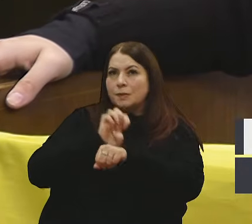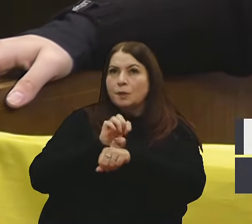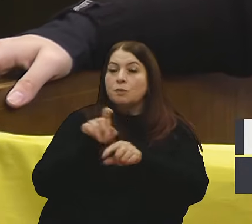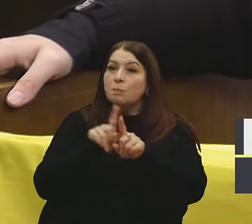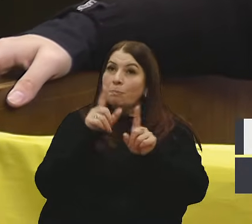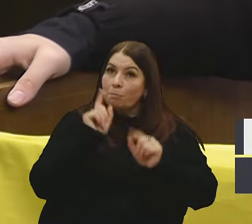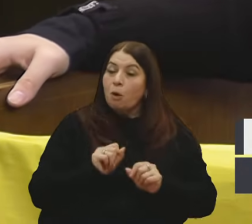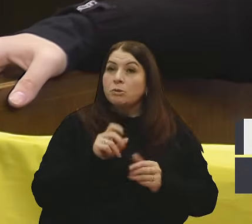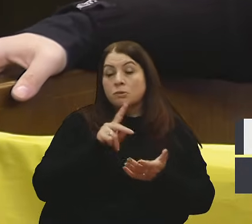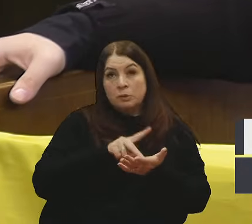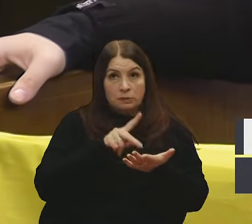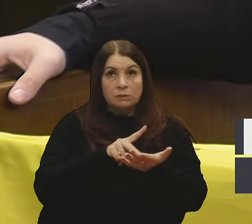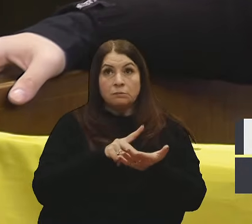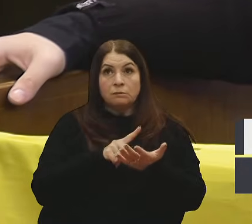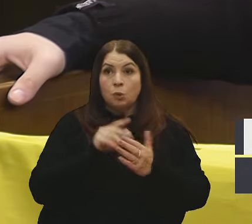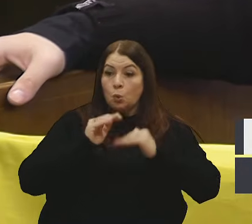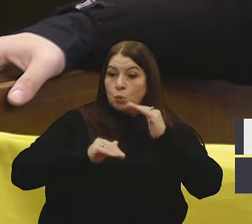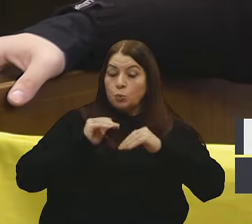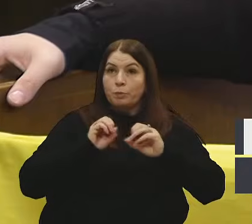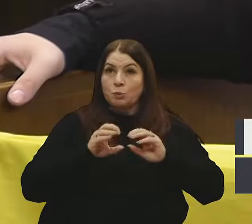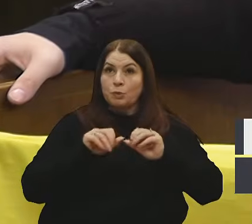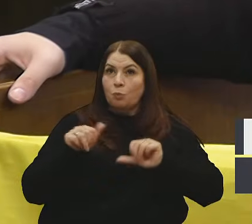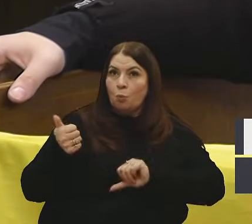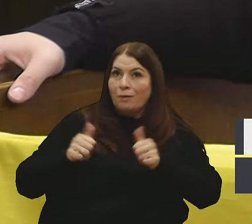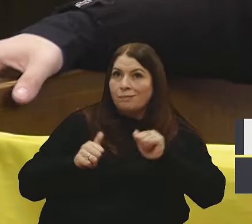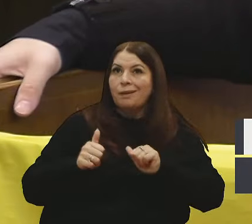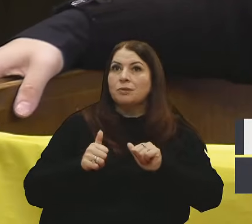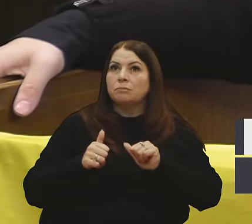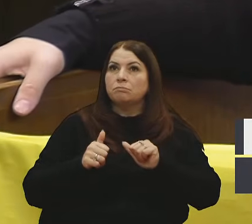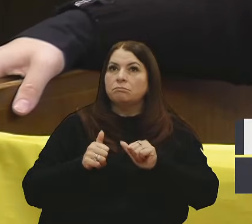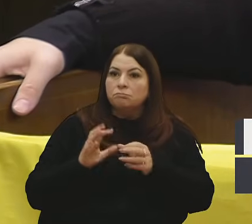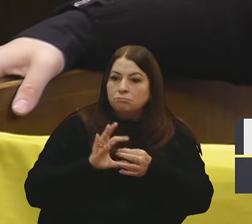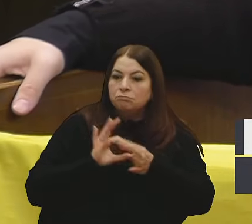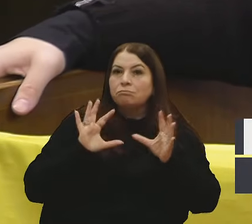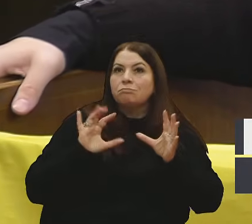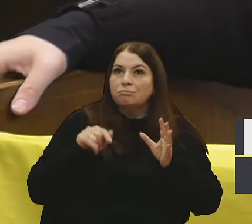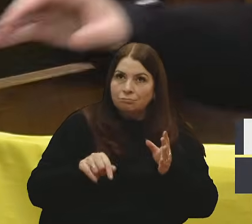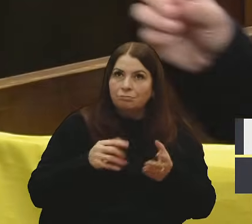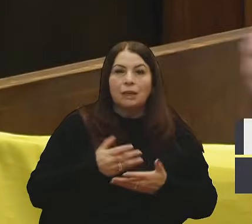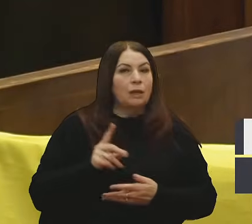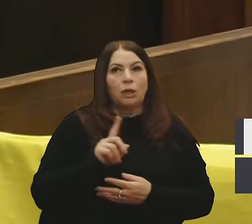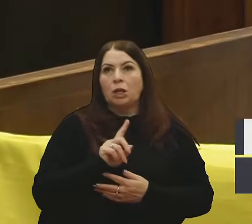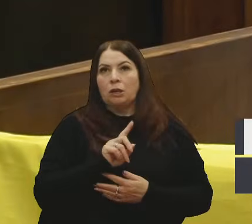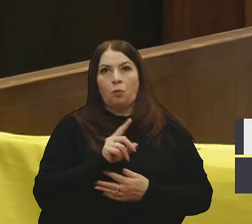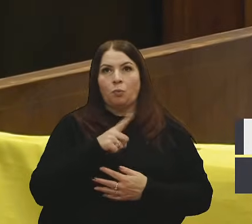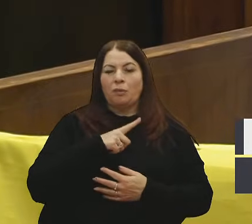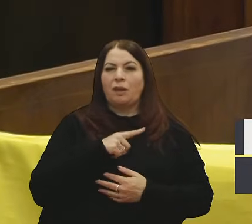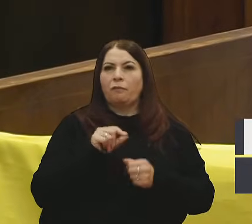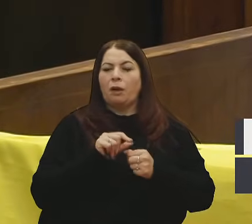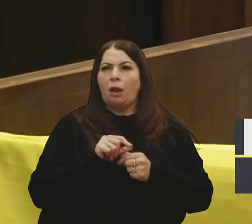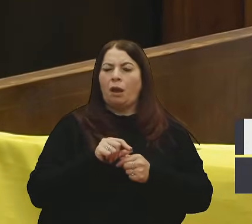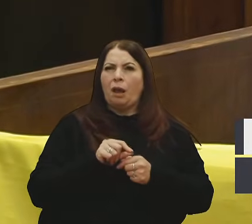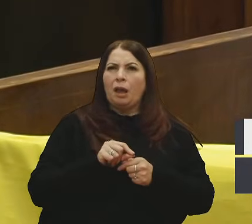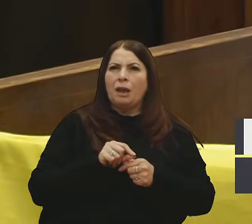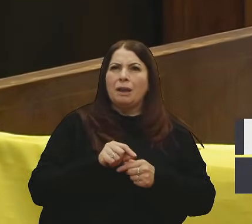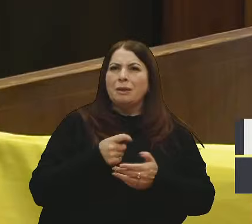gente possa, de fato, construir uma educação de qualidade emancipadora, né, e não a gente ter que ficar brigando pelo